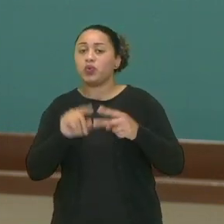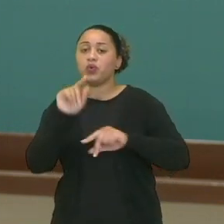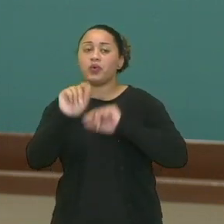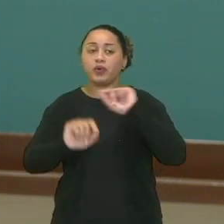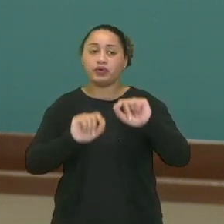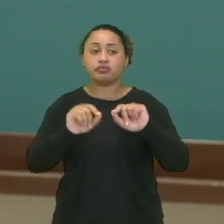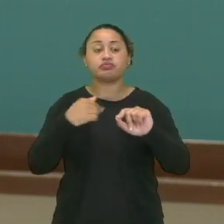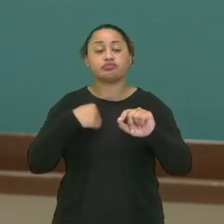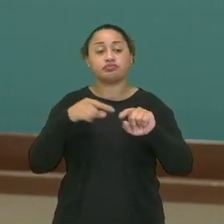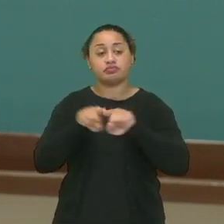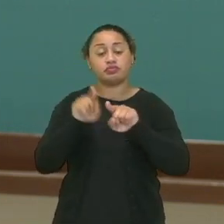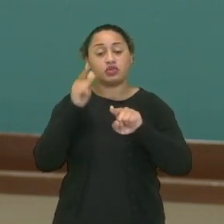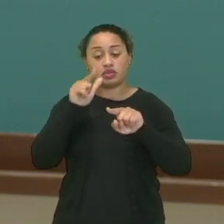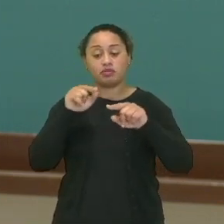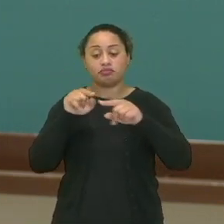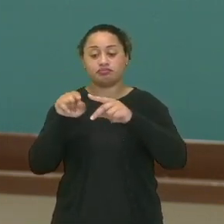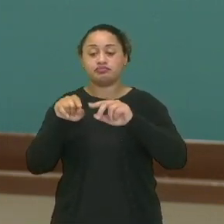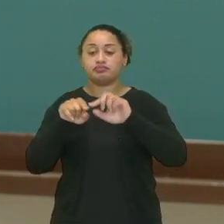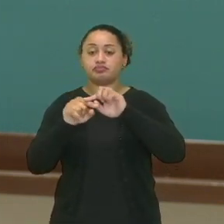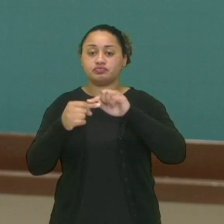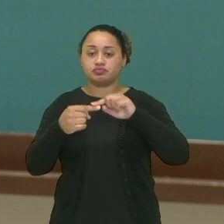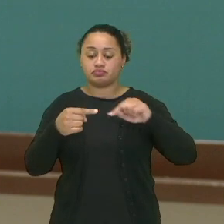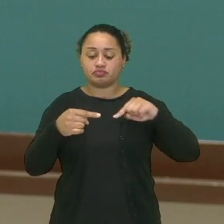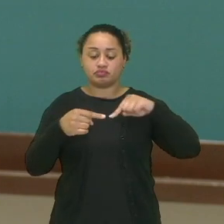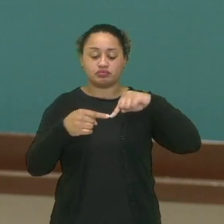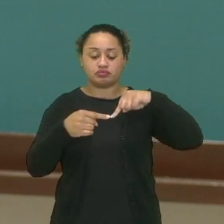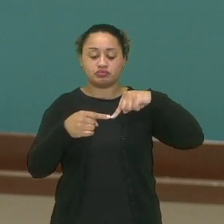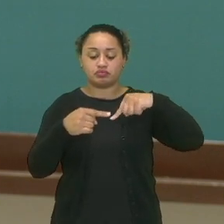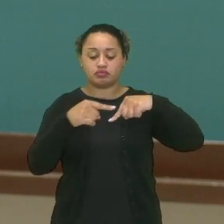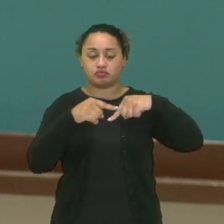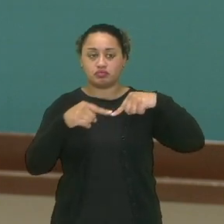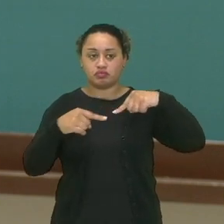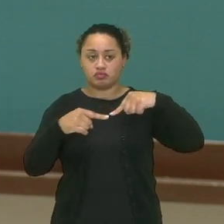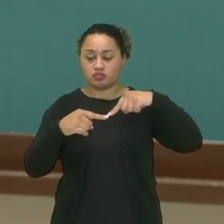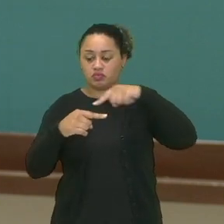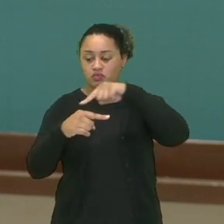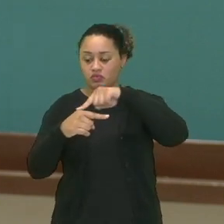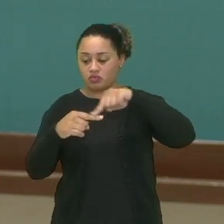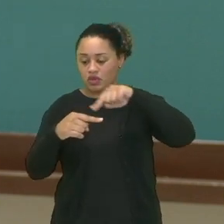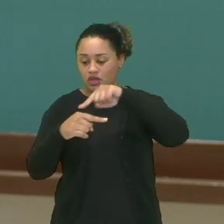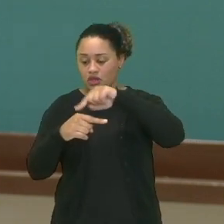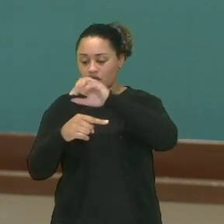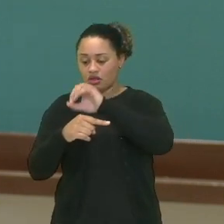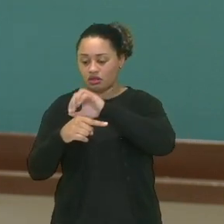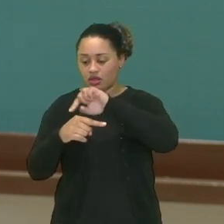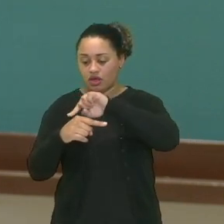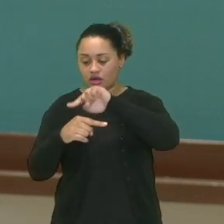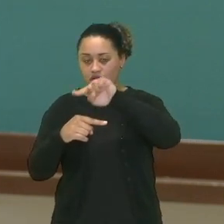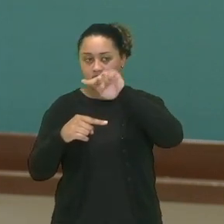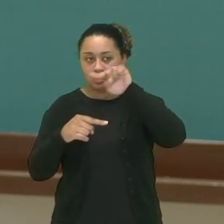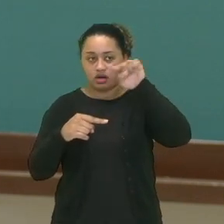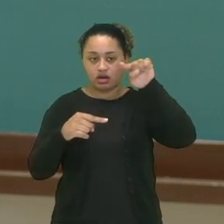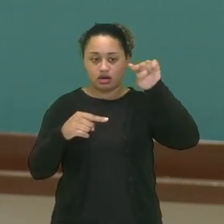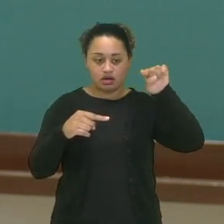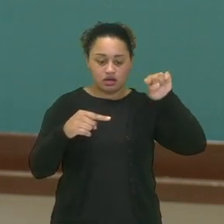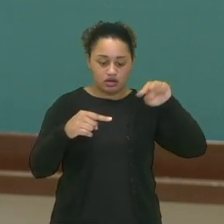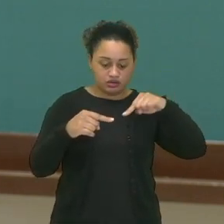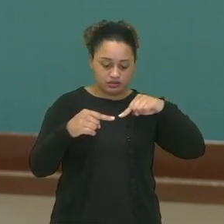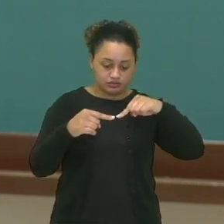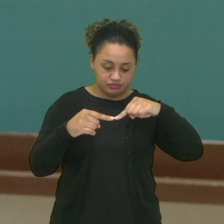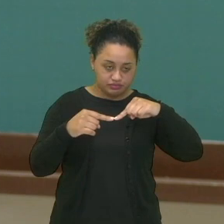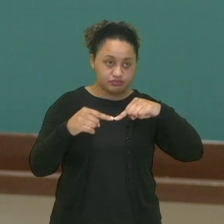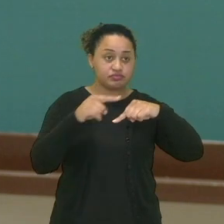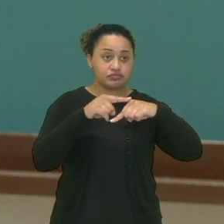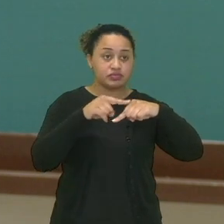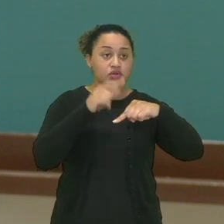também, se a gente observar, ela tá o quê? Começa aqui, posiciona o transferidor, vamos medir essa angulação aqui,